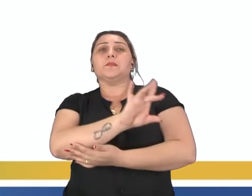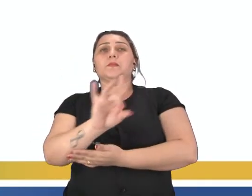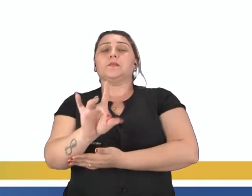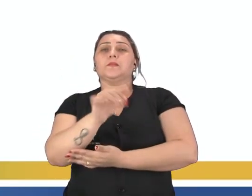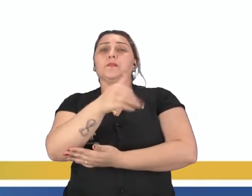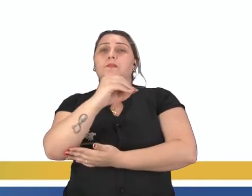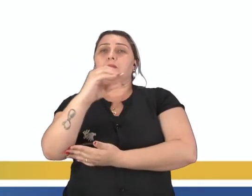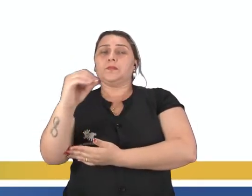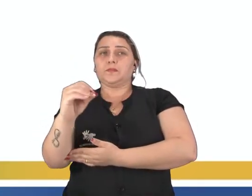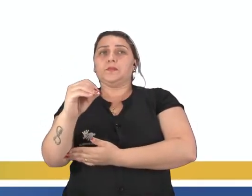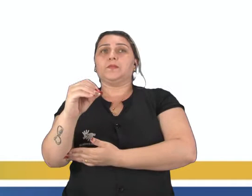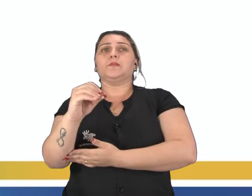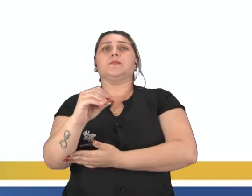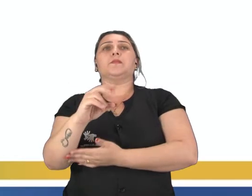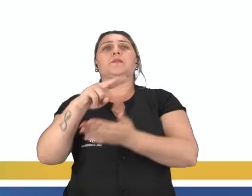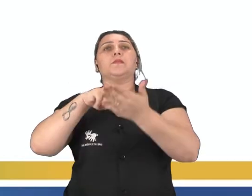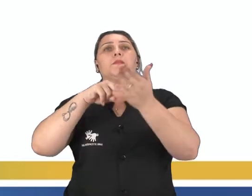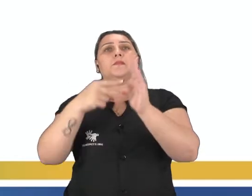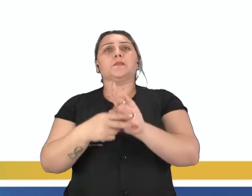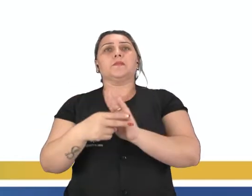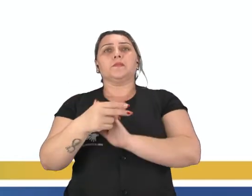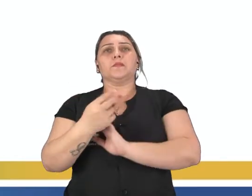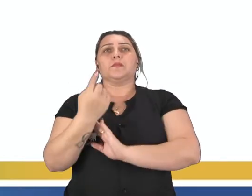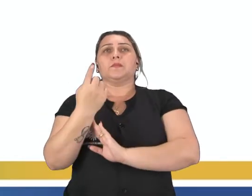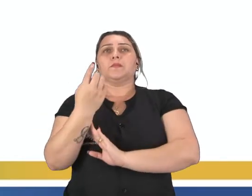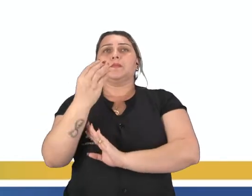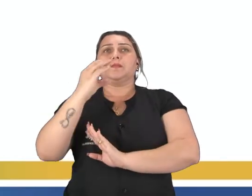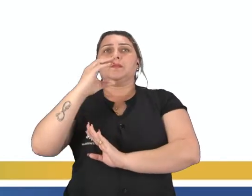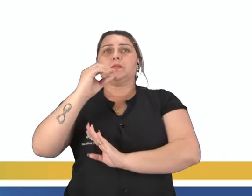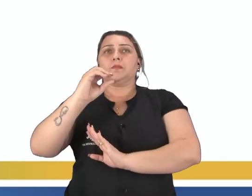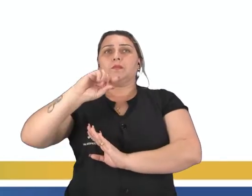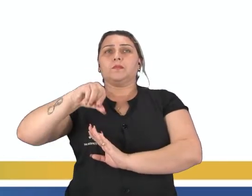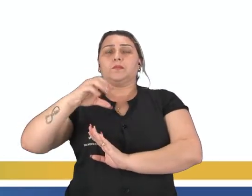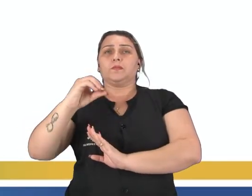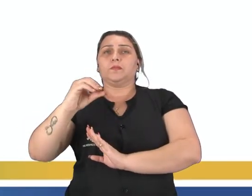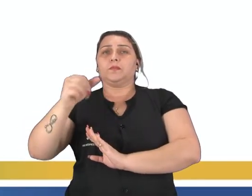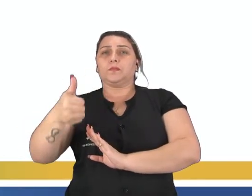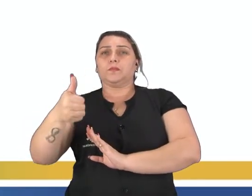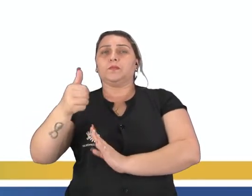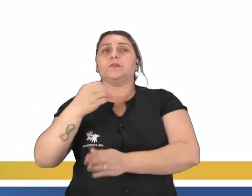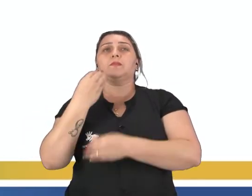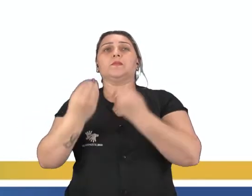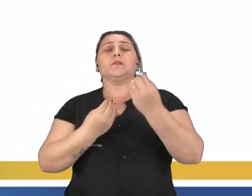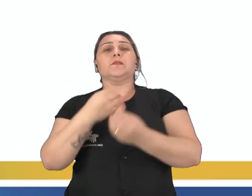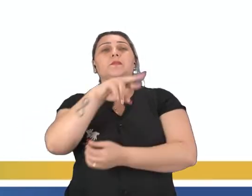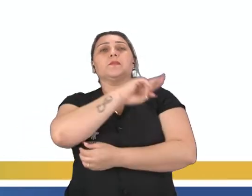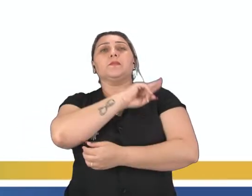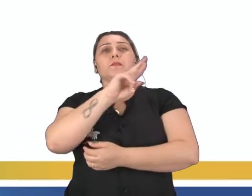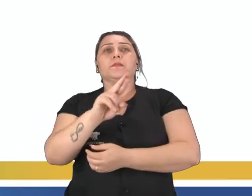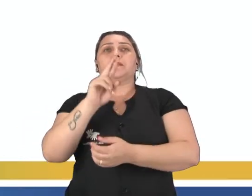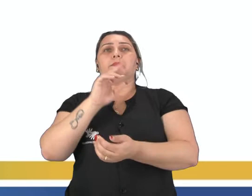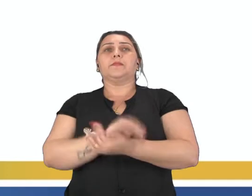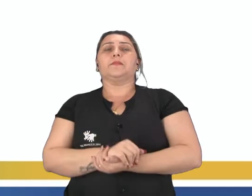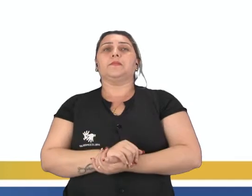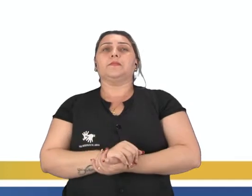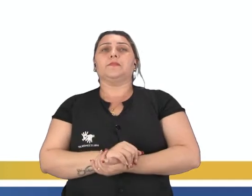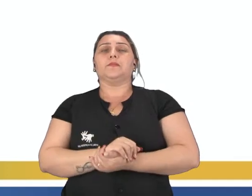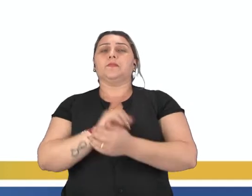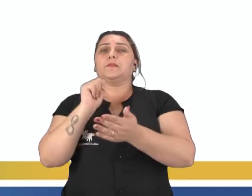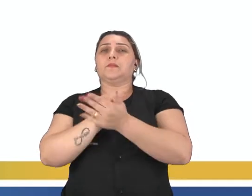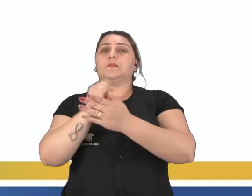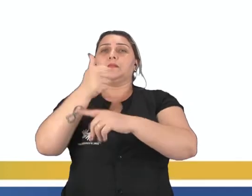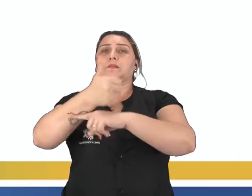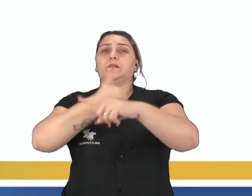das 100 partes de barra será equivalente a 1/100º da unidade. Então, como que eu represento esse 1/100º? Eu posso